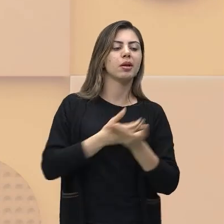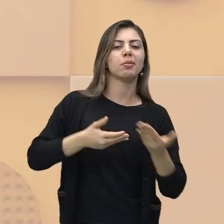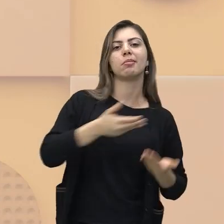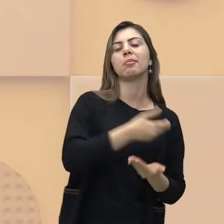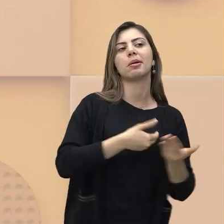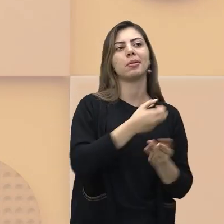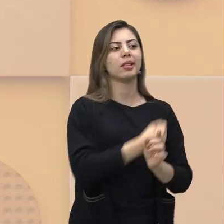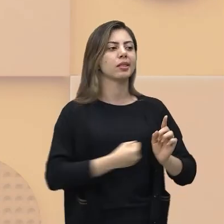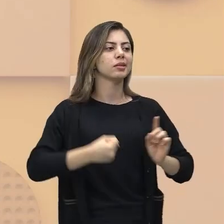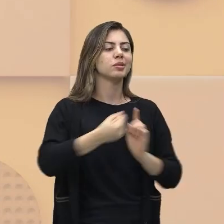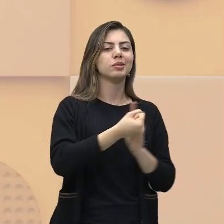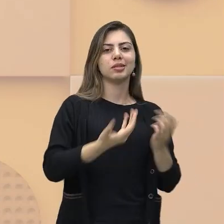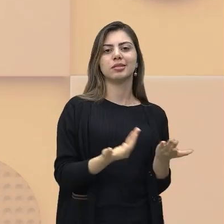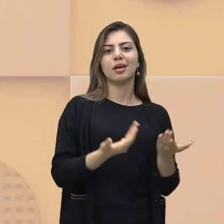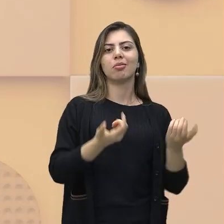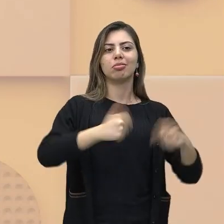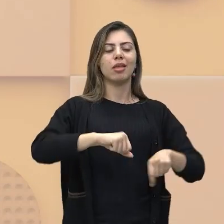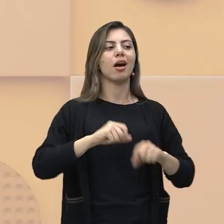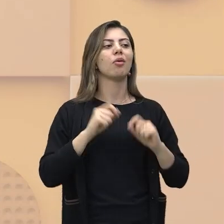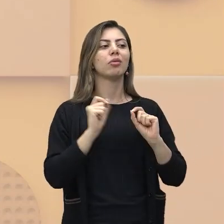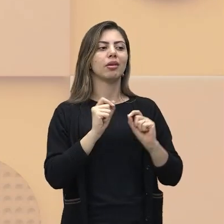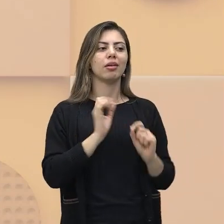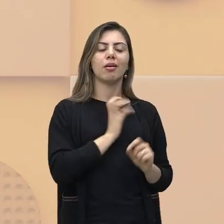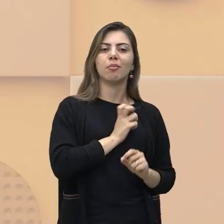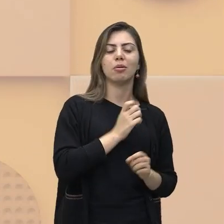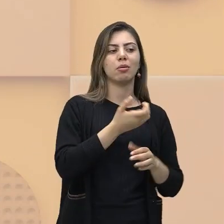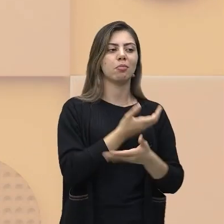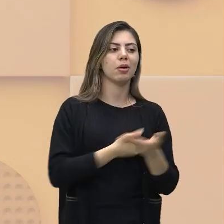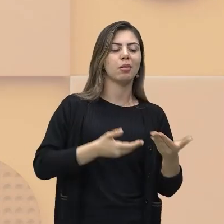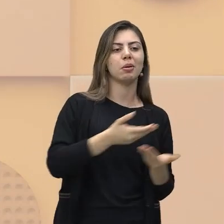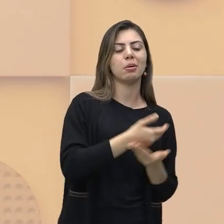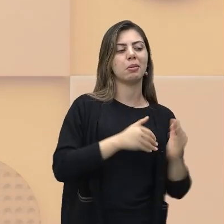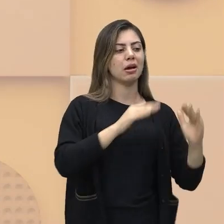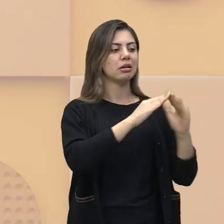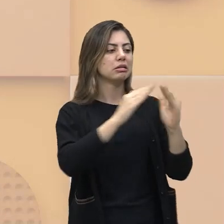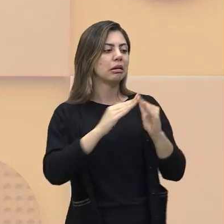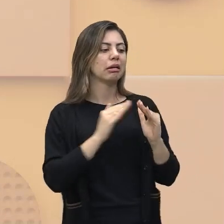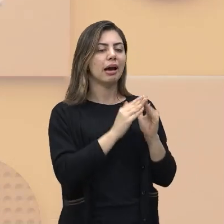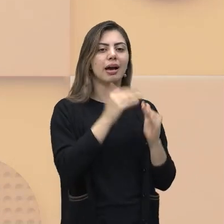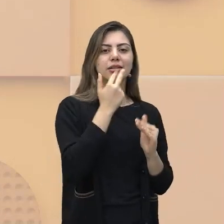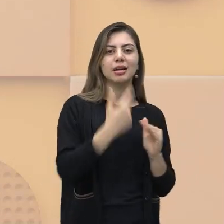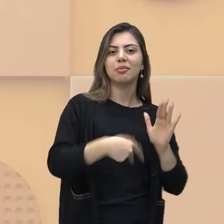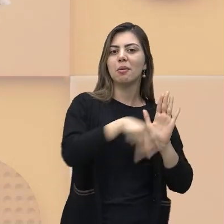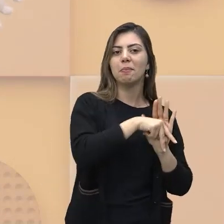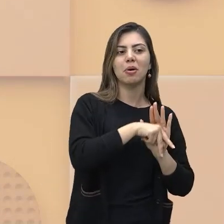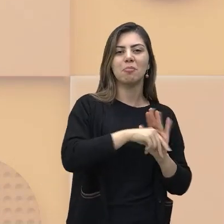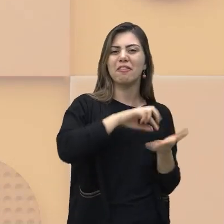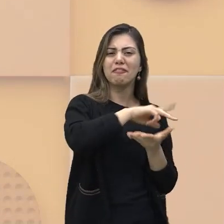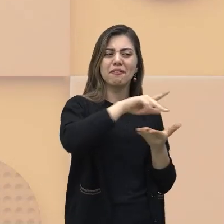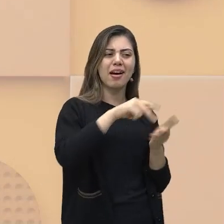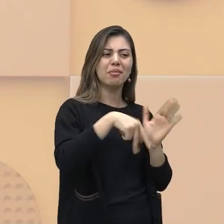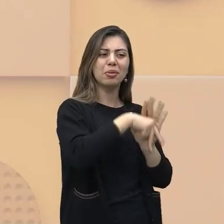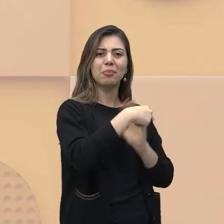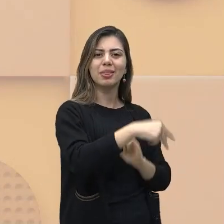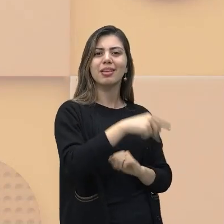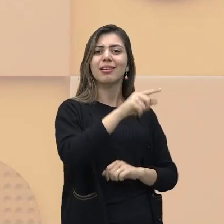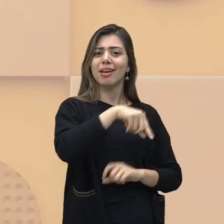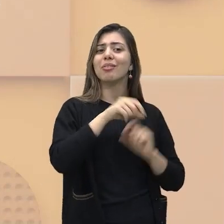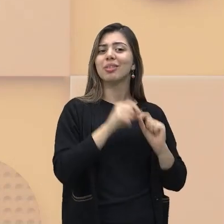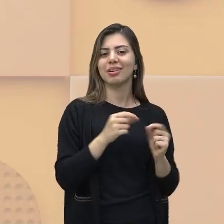relações sociais, suas relações afetivas, amorosas, as suas moradias, a sua linguagem, aquilo é a civilização do